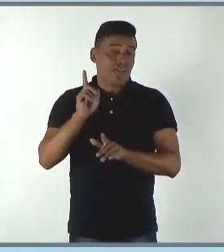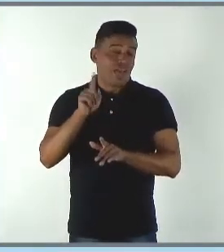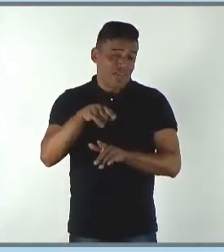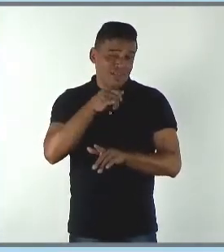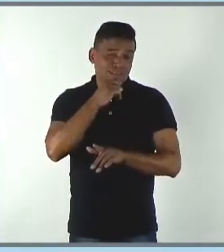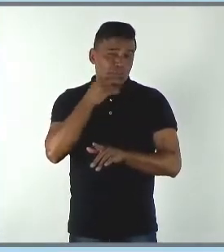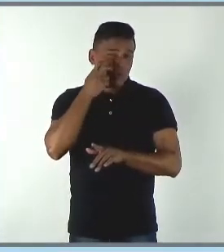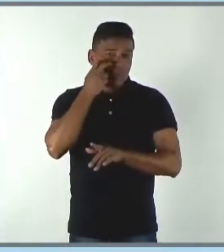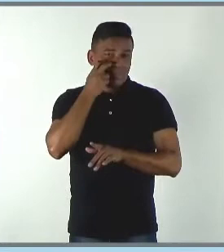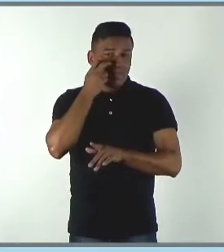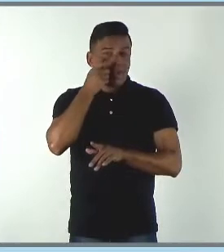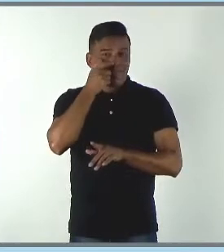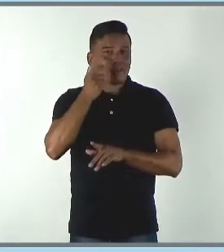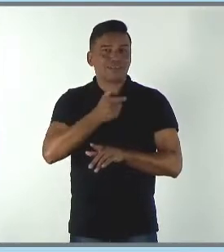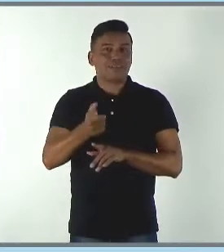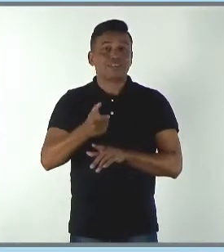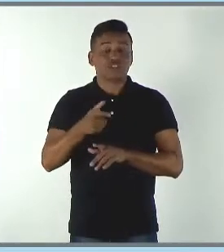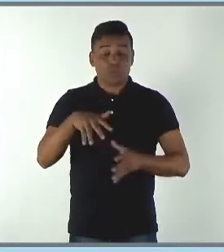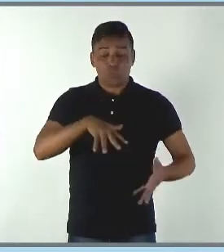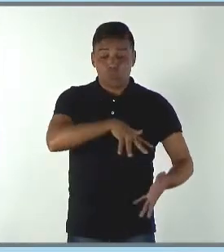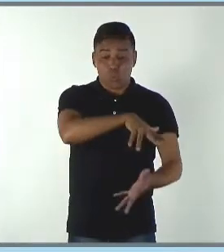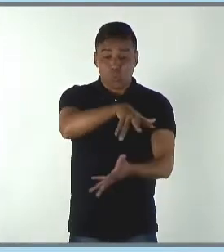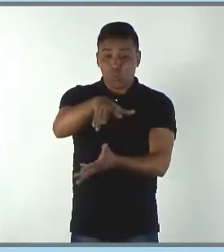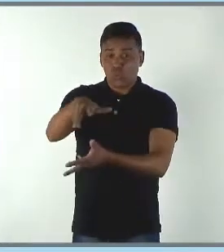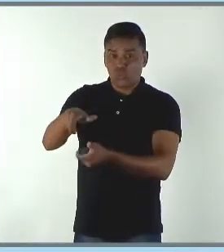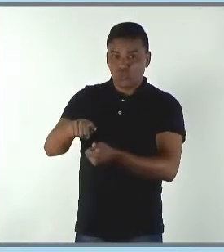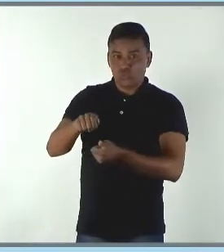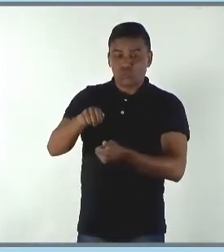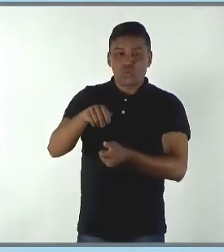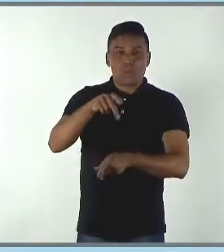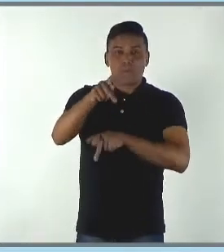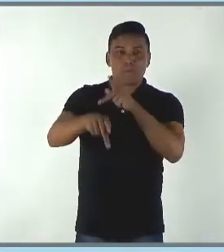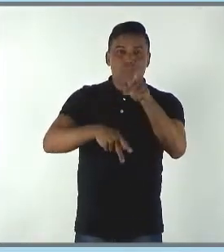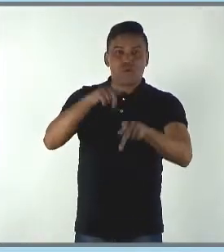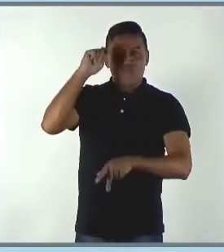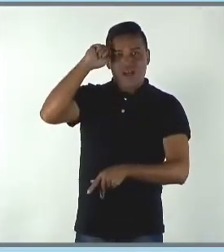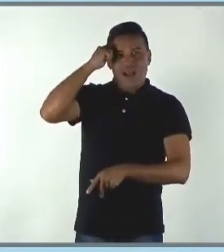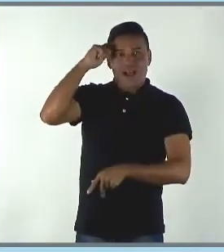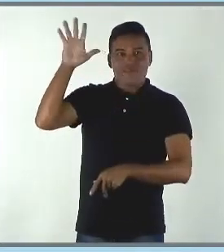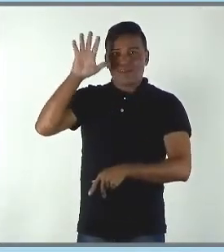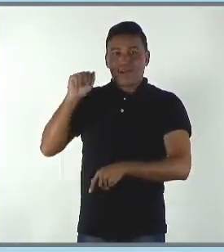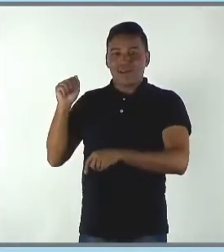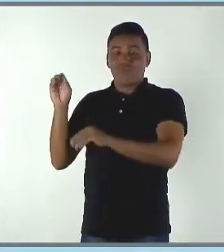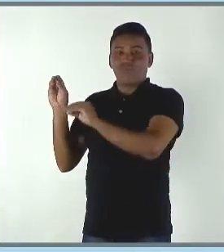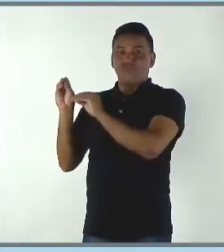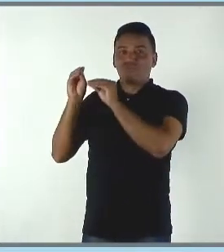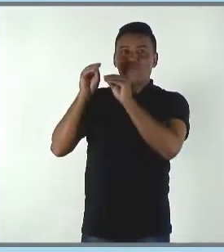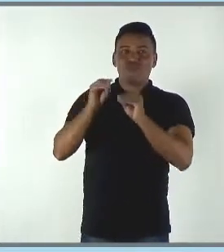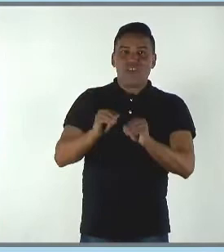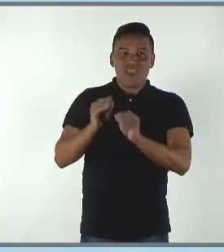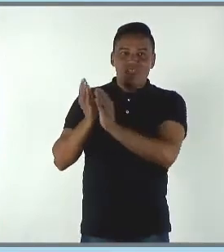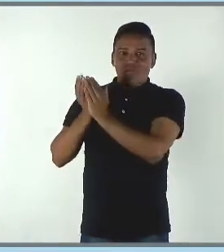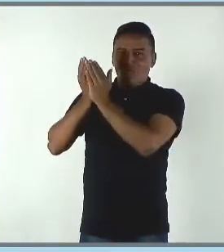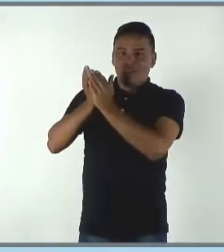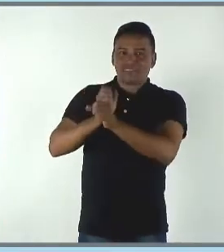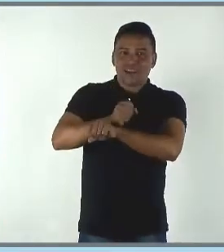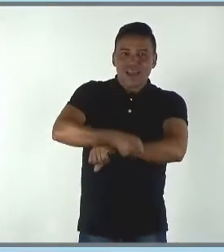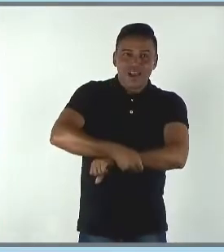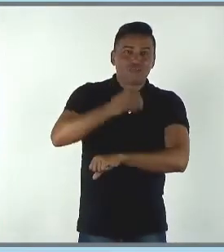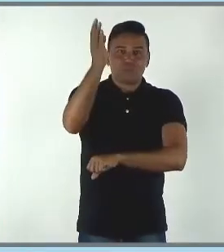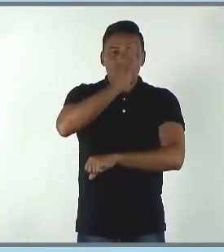próprio mundo das afrodescendências, se ele tem algo de sempre muito específico, uma das marcas